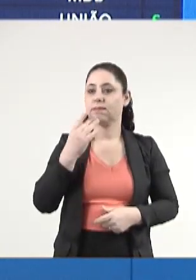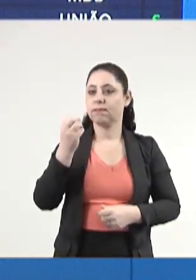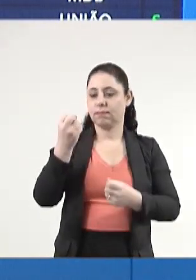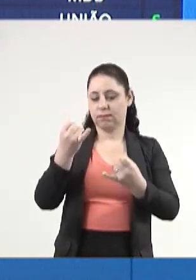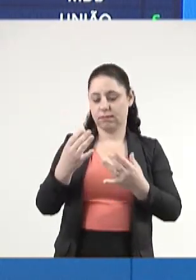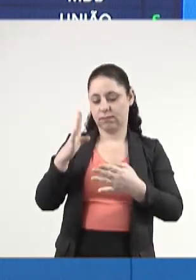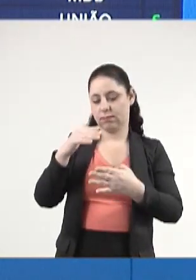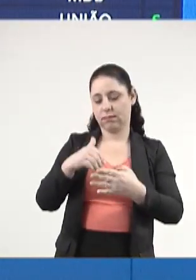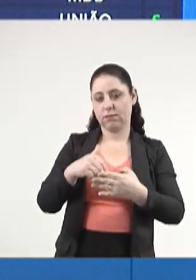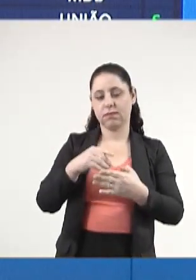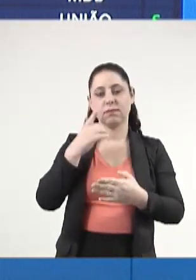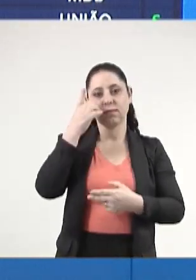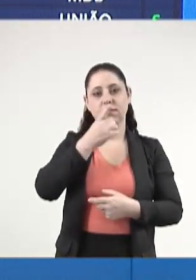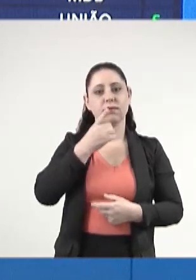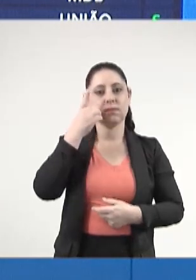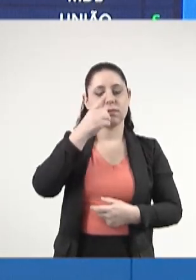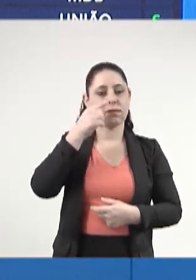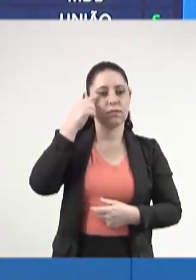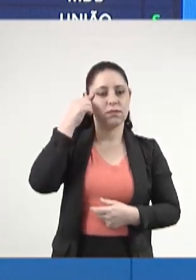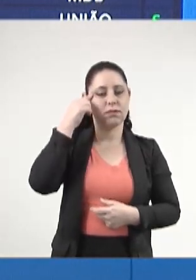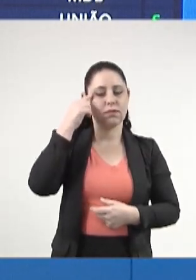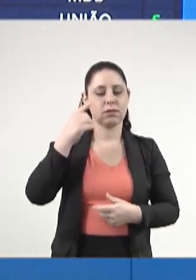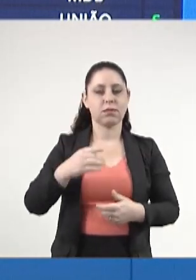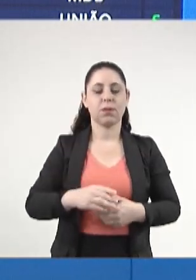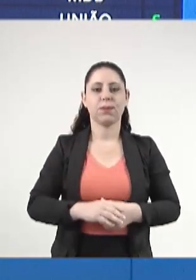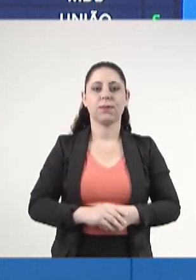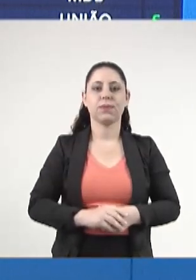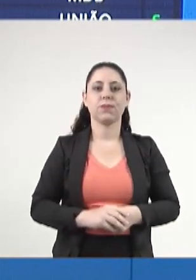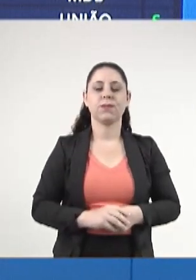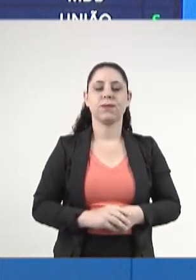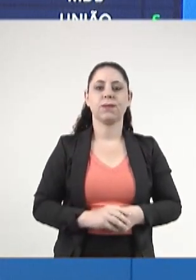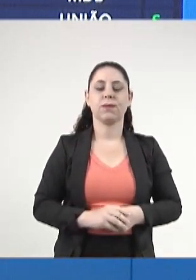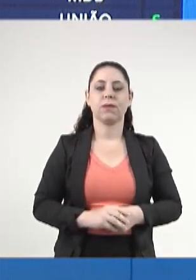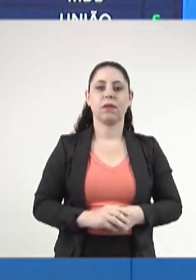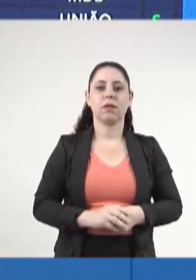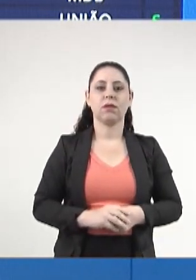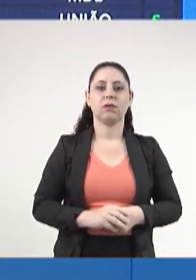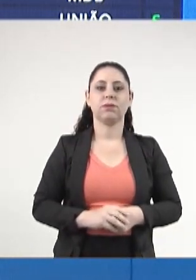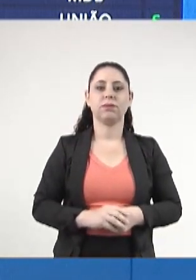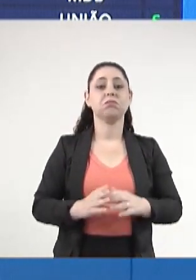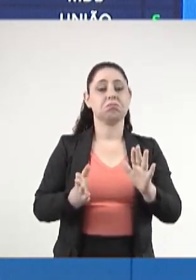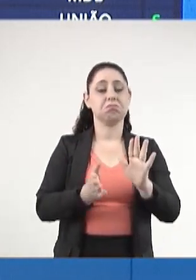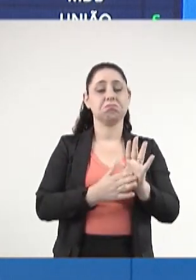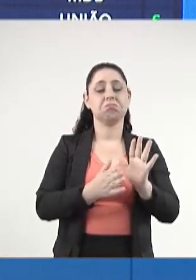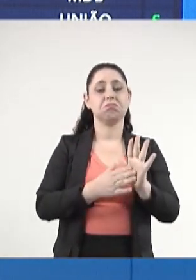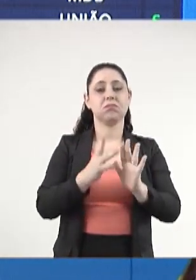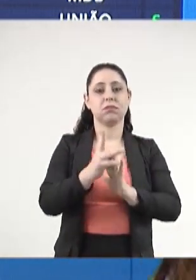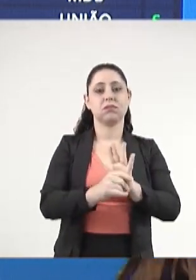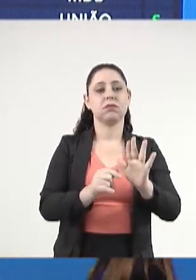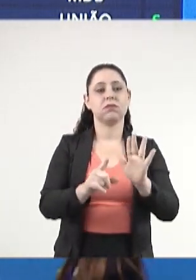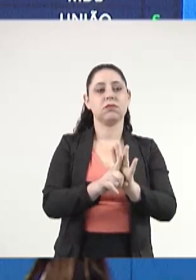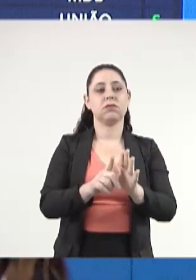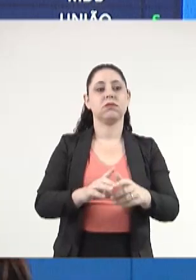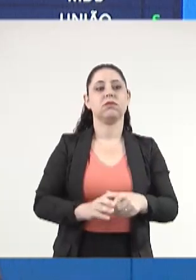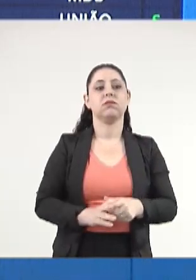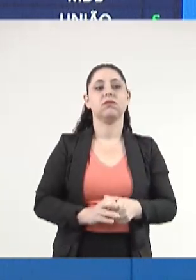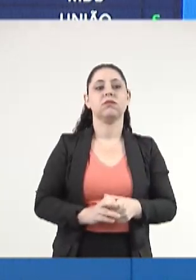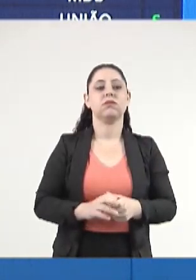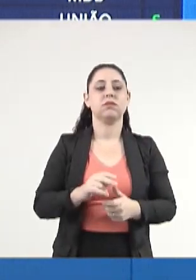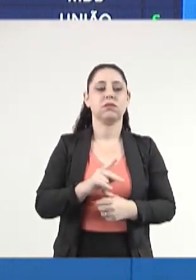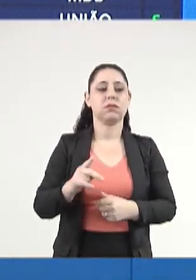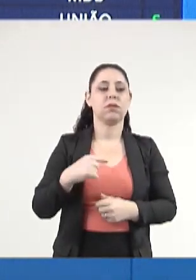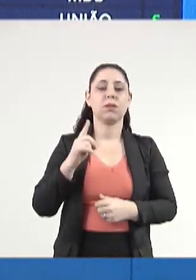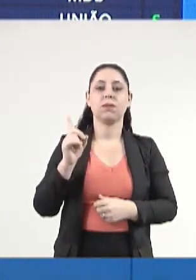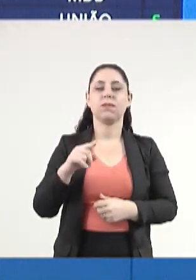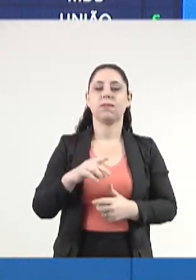de voto. Declaração de voto, ilustre deputado Roberto Rachioca, autor do projeto. Senhor presidente, isso